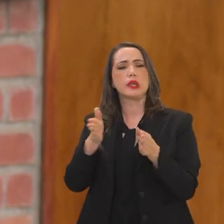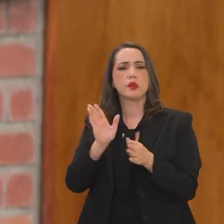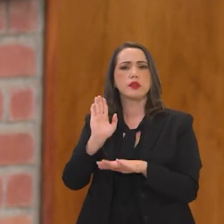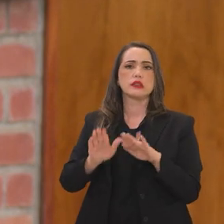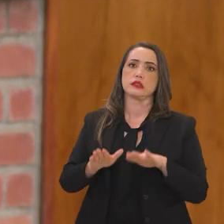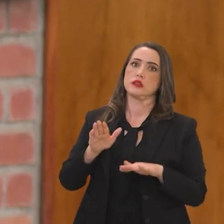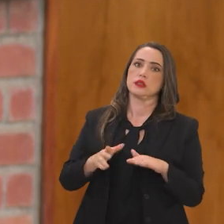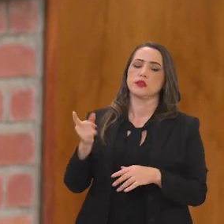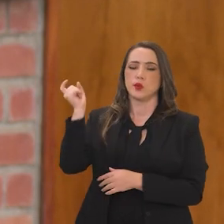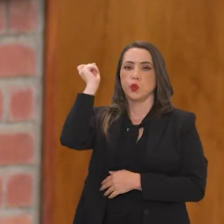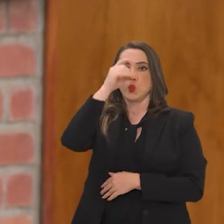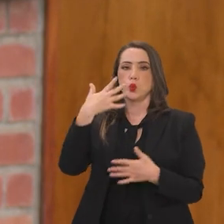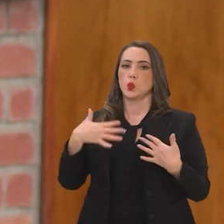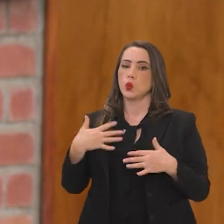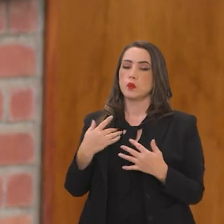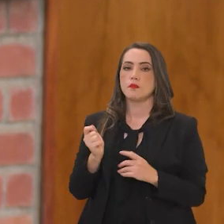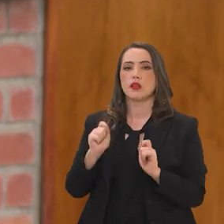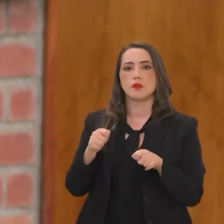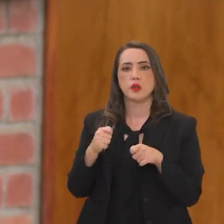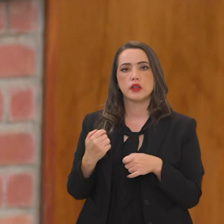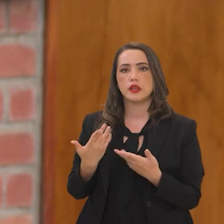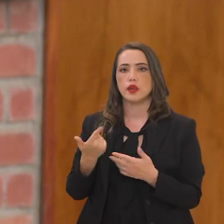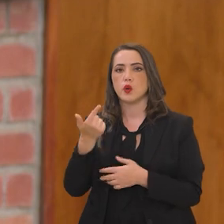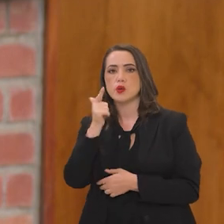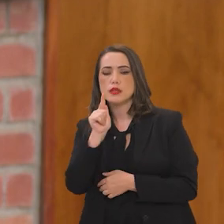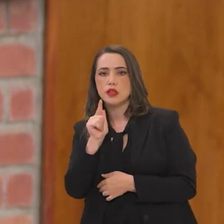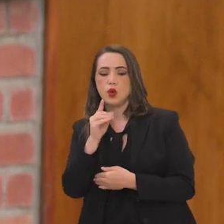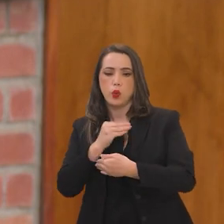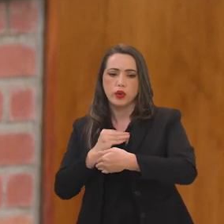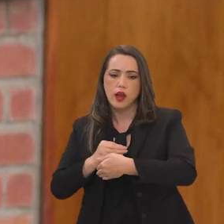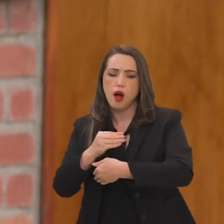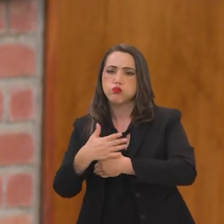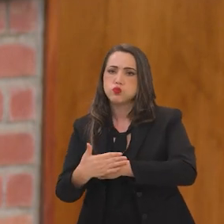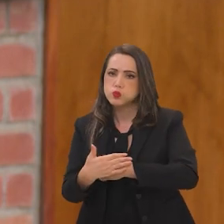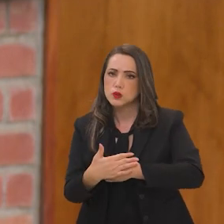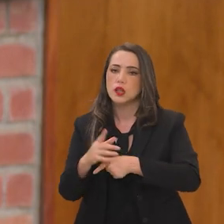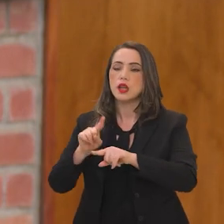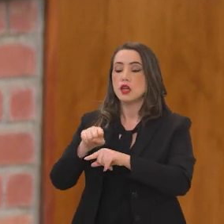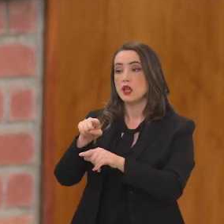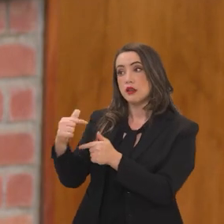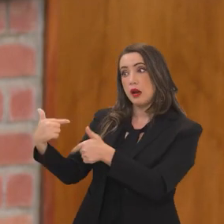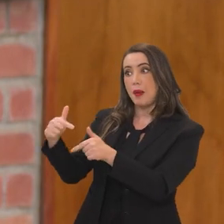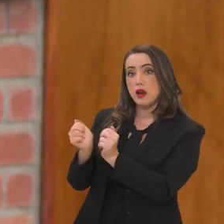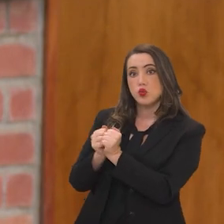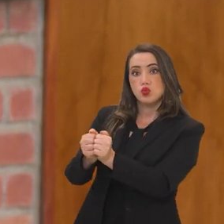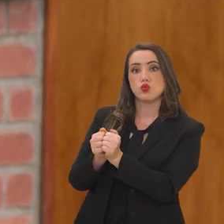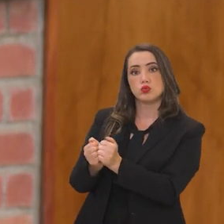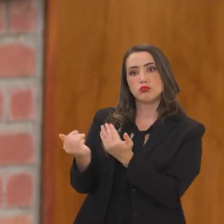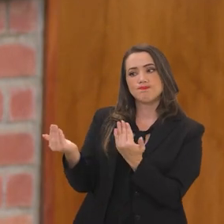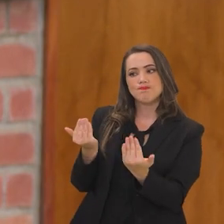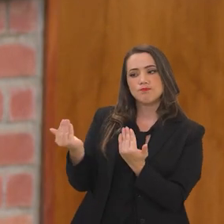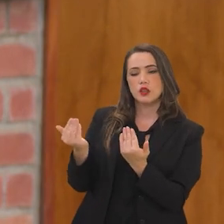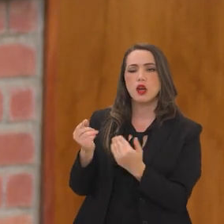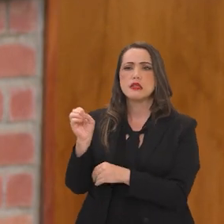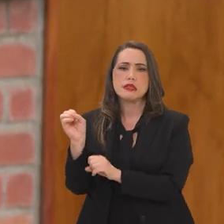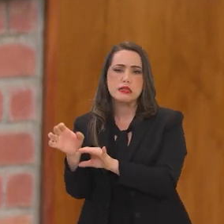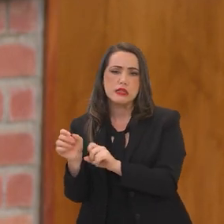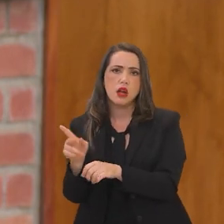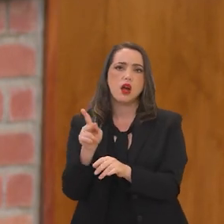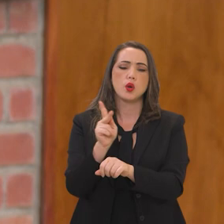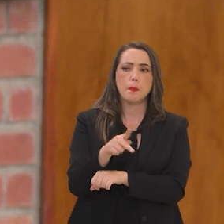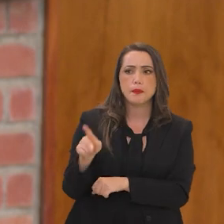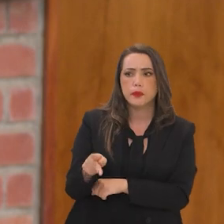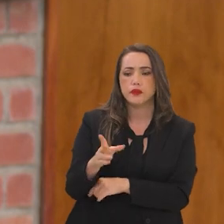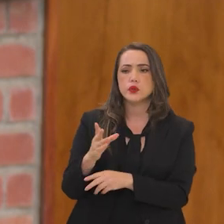momentos muitas vezes difícil né que você podia conciliar a maternidade conciliar uma atuação profissional Ainda dando aula